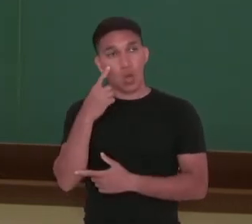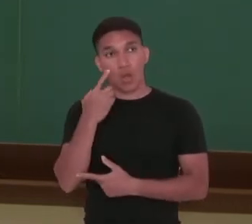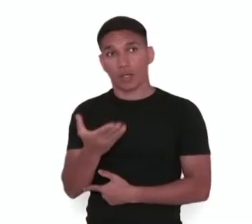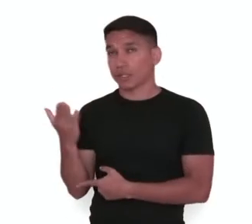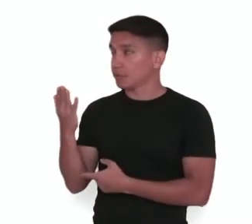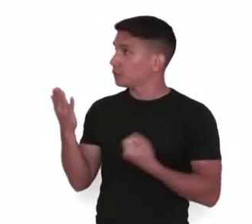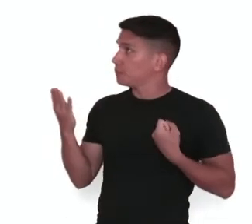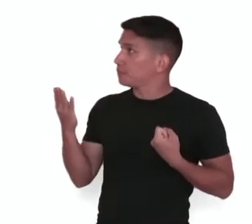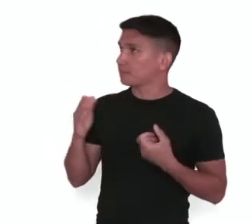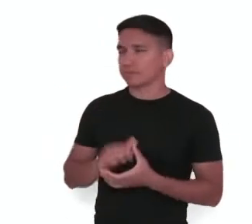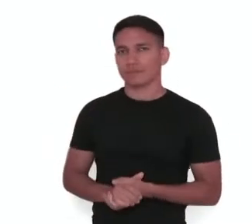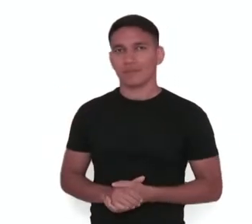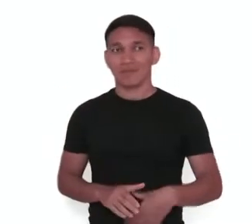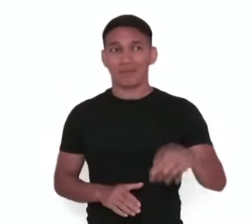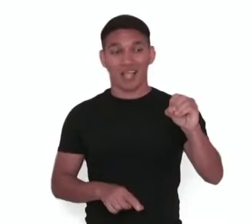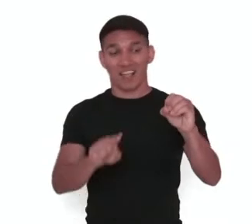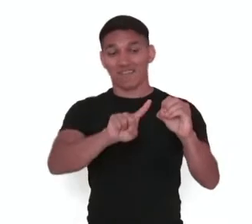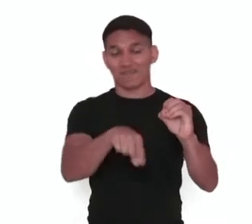número,